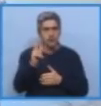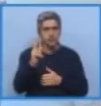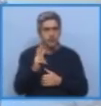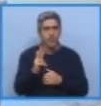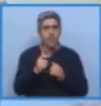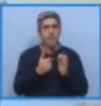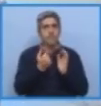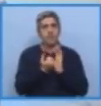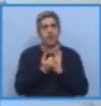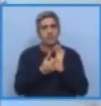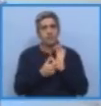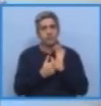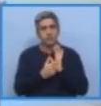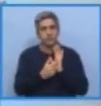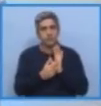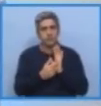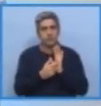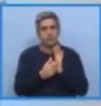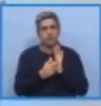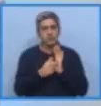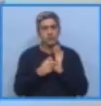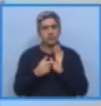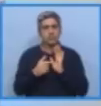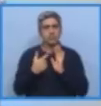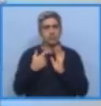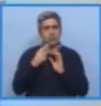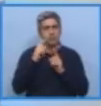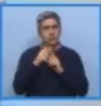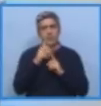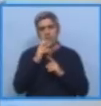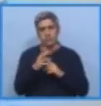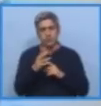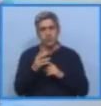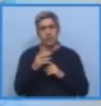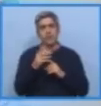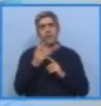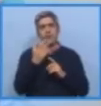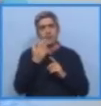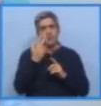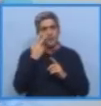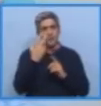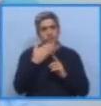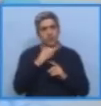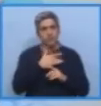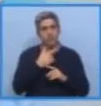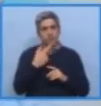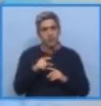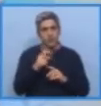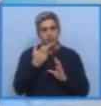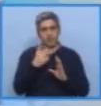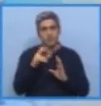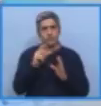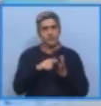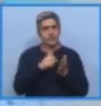Então aquelas marcas na mão e no seu lado estão ali para dizer que tudo aquilo que na vida é realizado com amor permanece